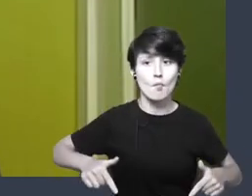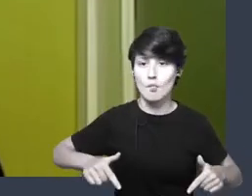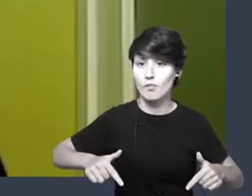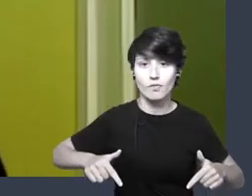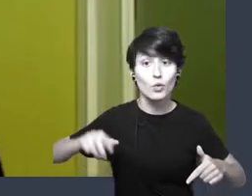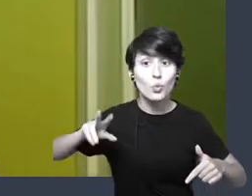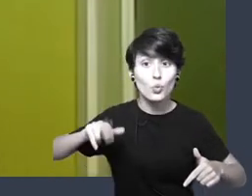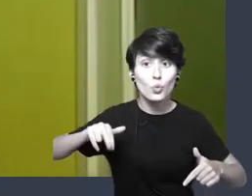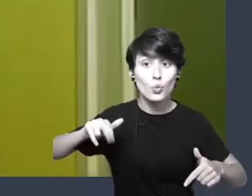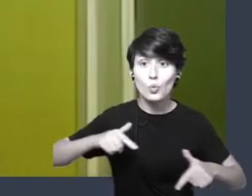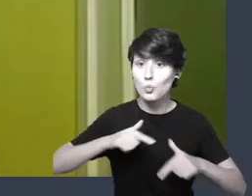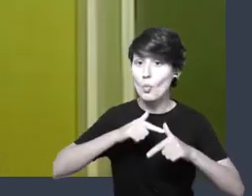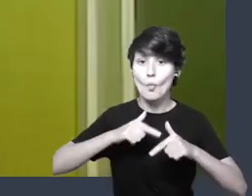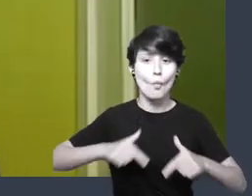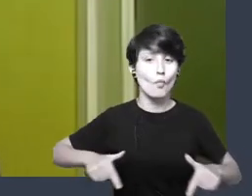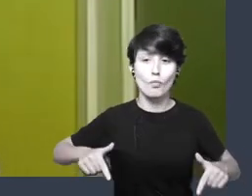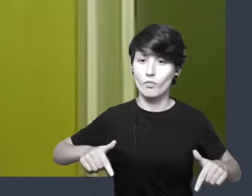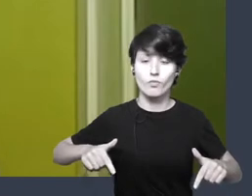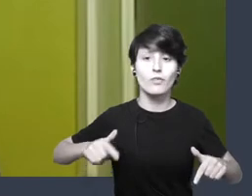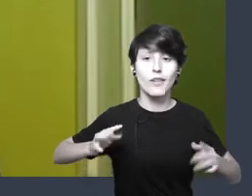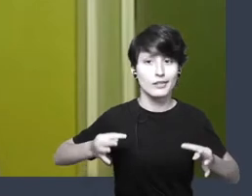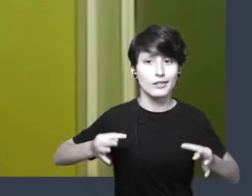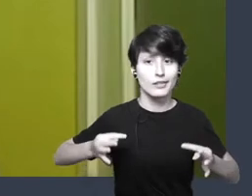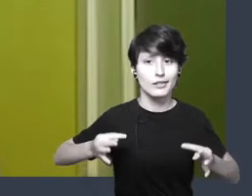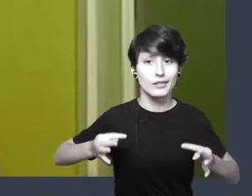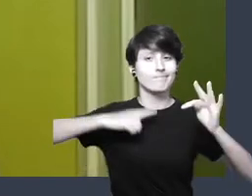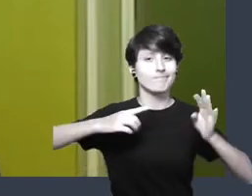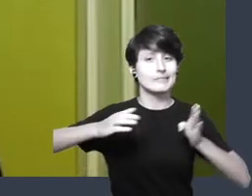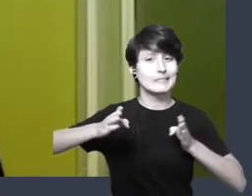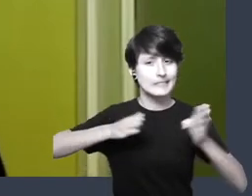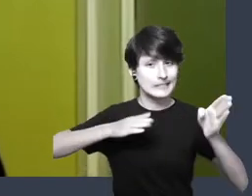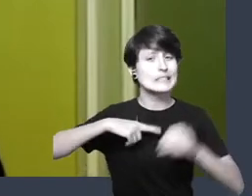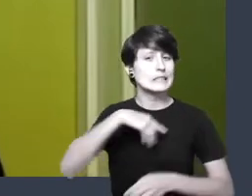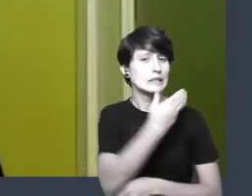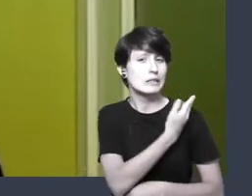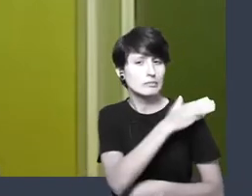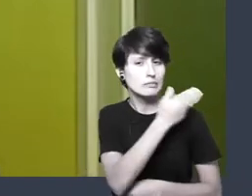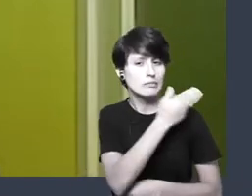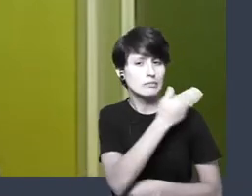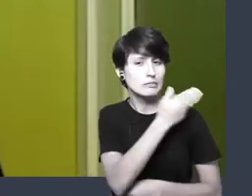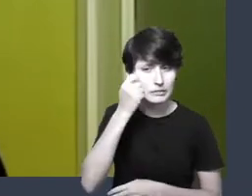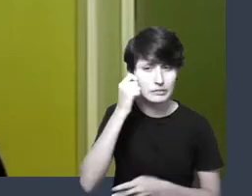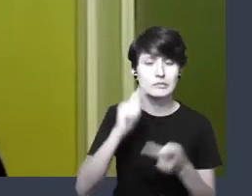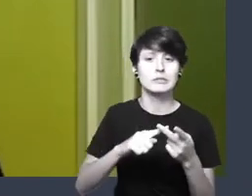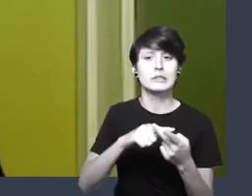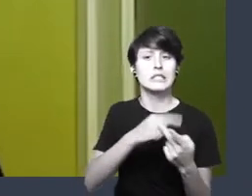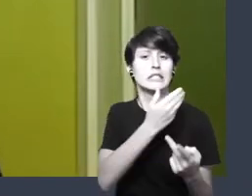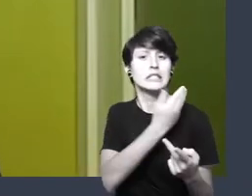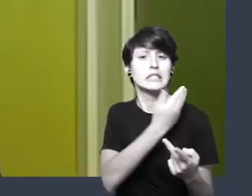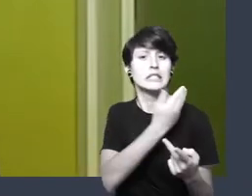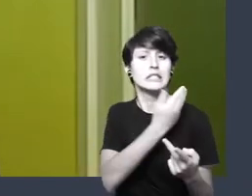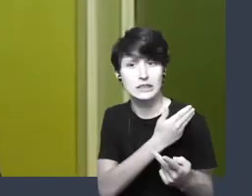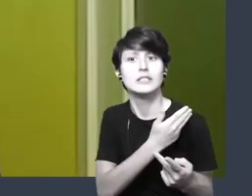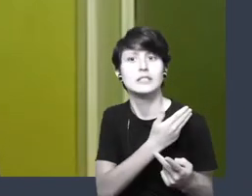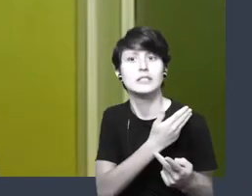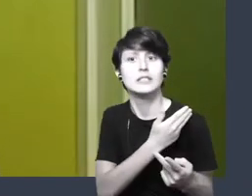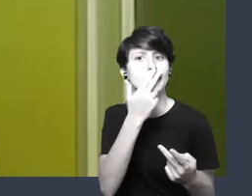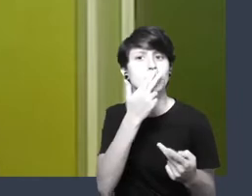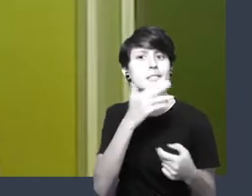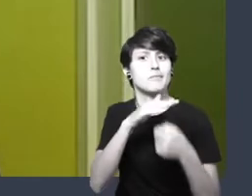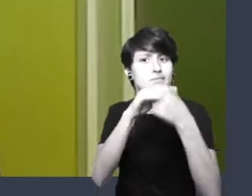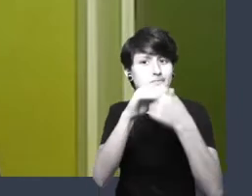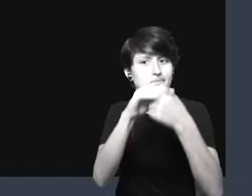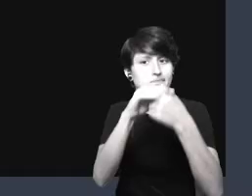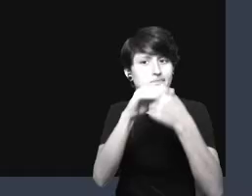neutra. A tecnologia ela é ambígua, ela é racista, ela é discriminatória, ela é enviesada e ela